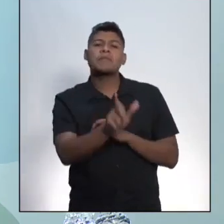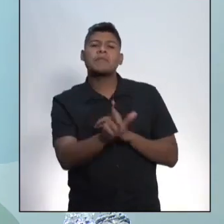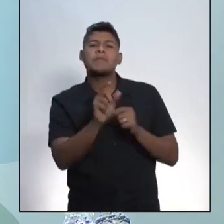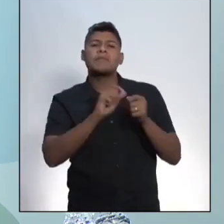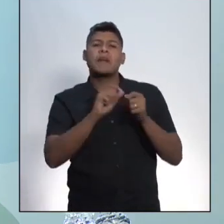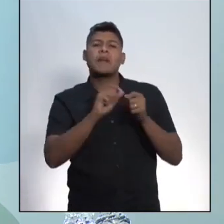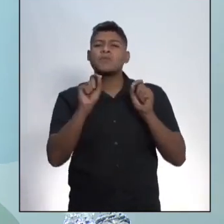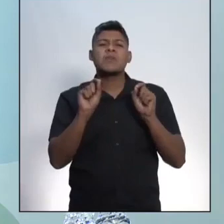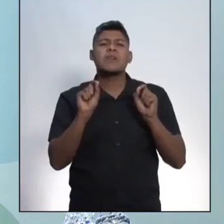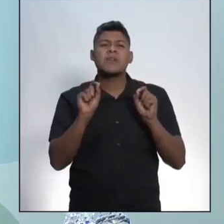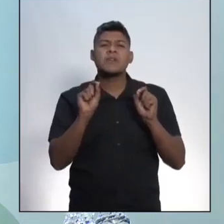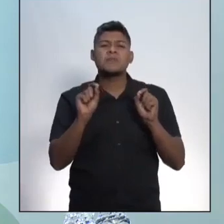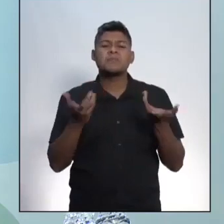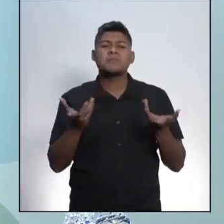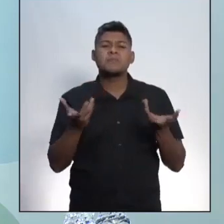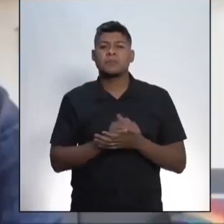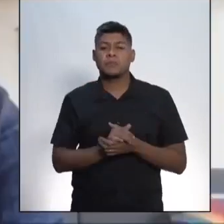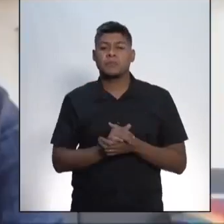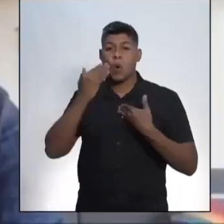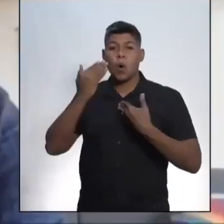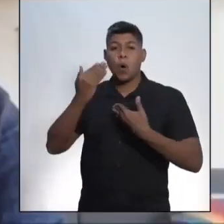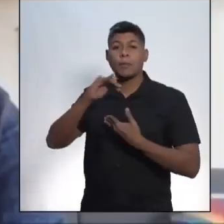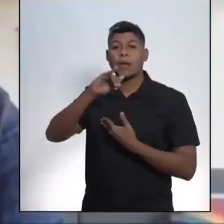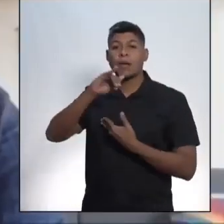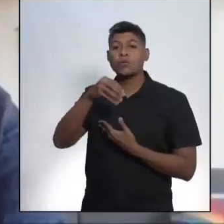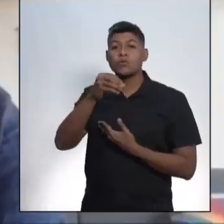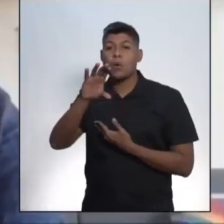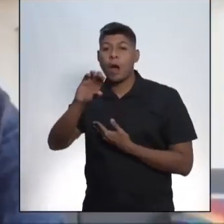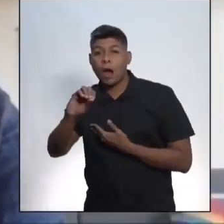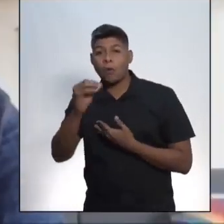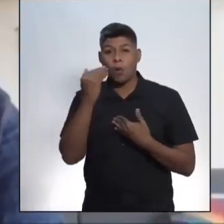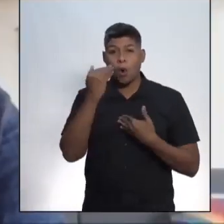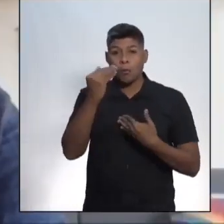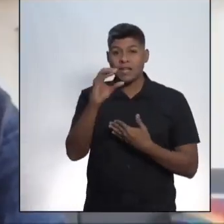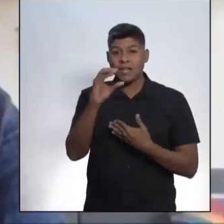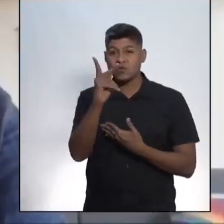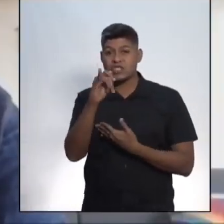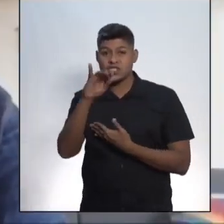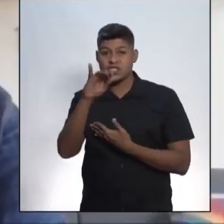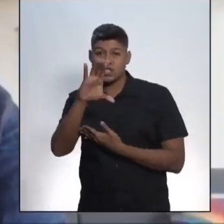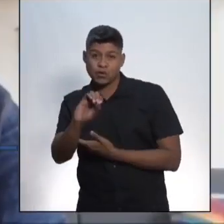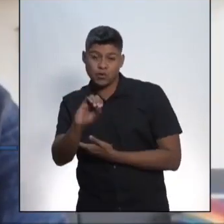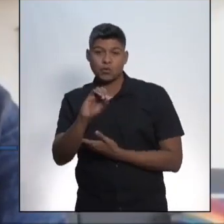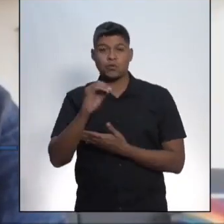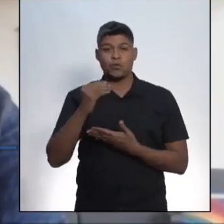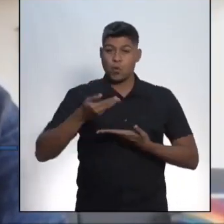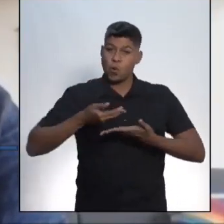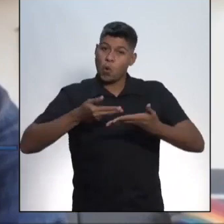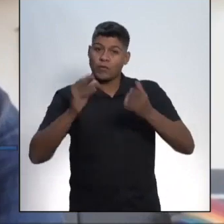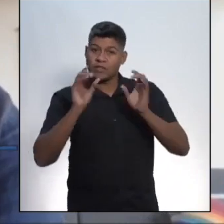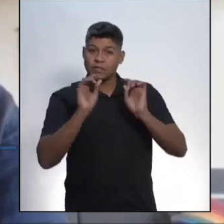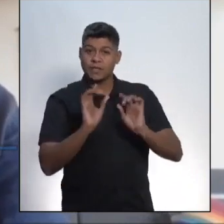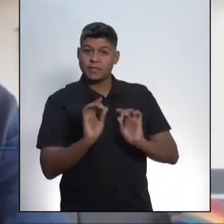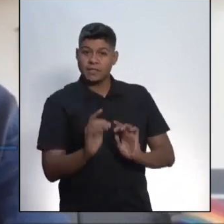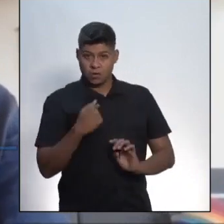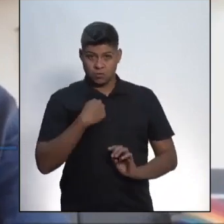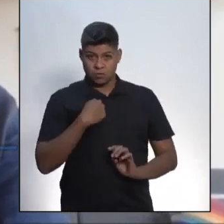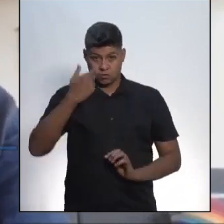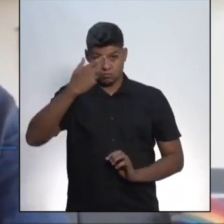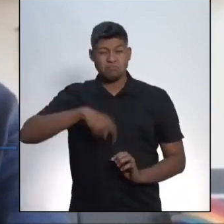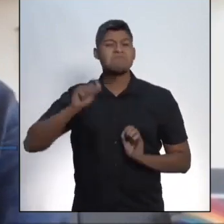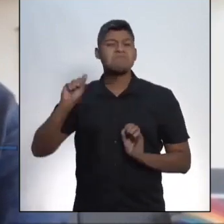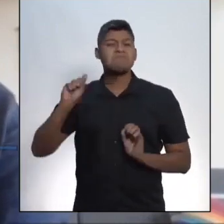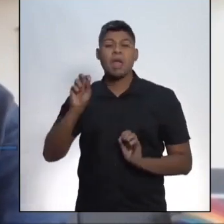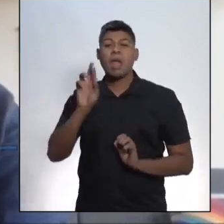faz, Renato. Obrigado, João. Obrigado, Chico. Obrigado a todo mundo por esse convite. Bom, eu sou o Renato, eu